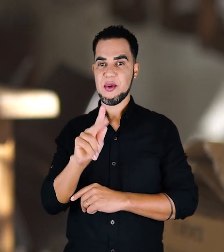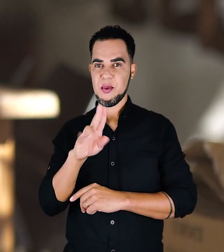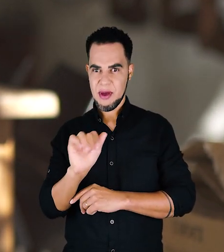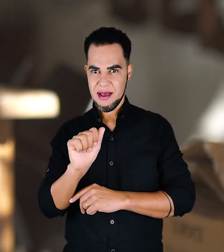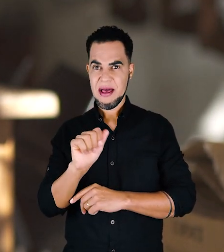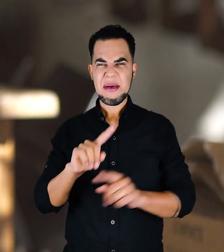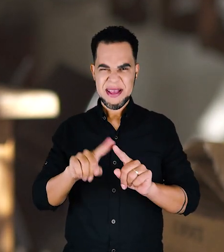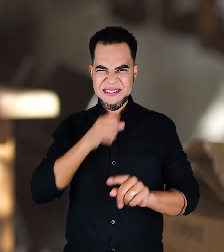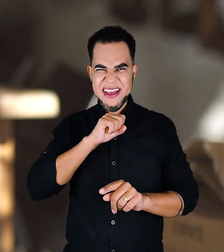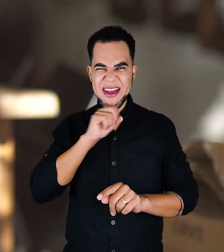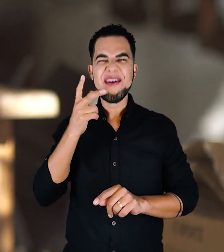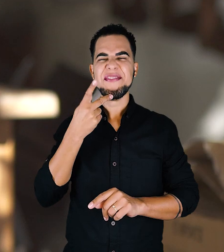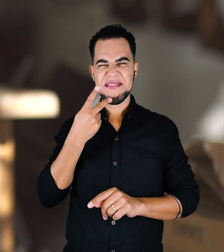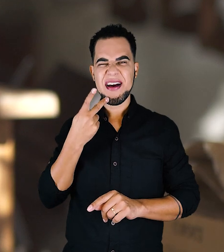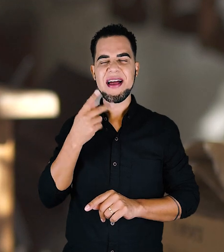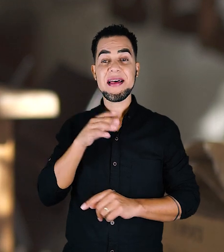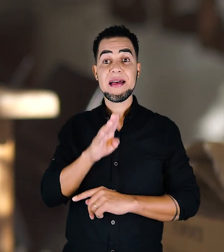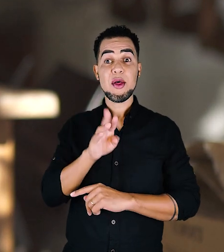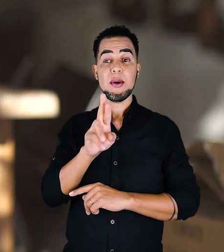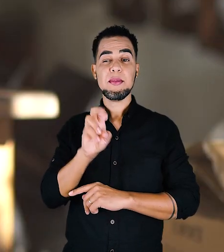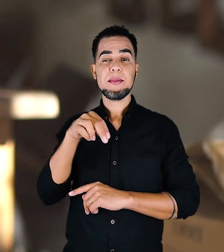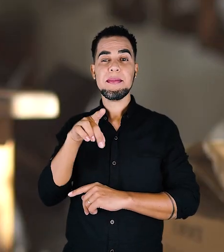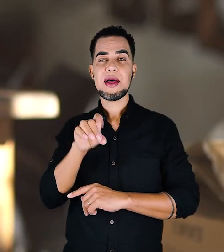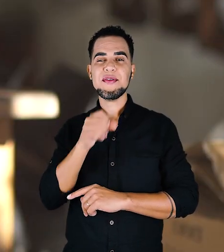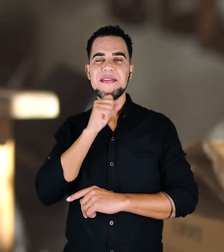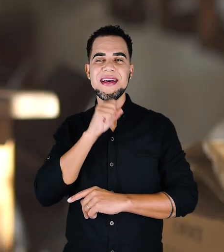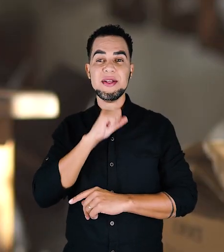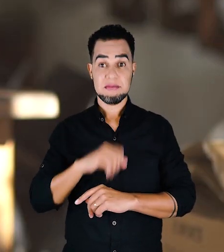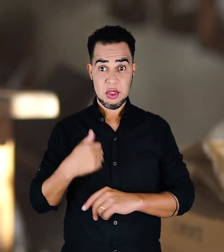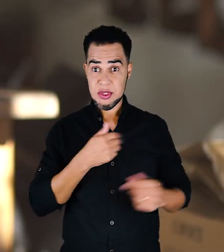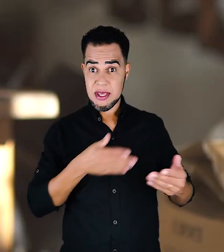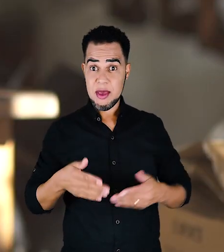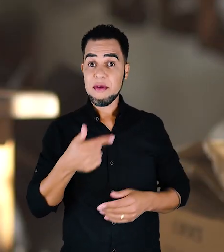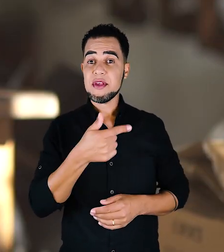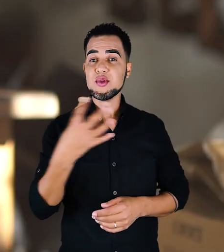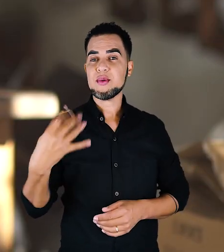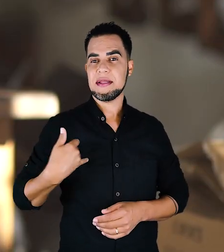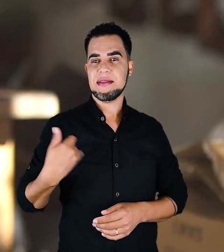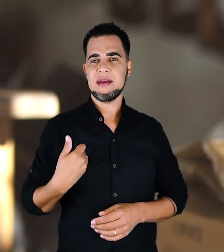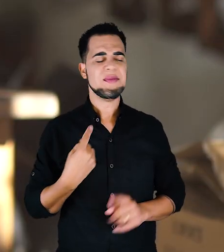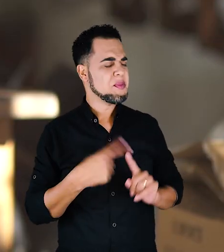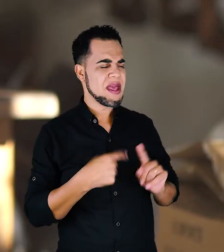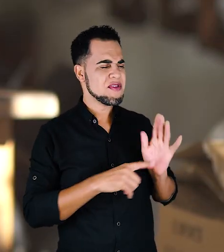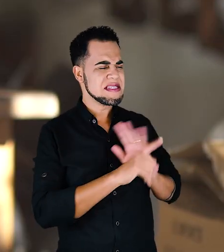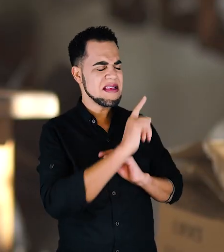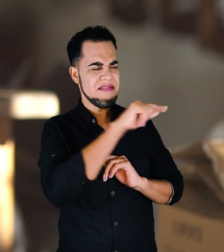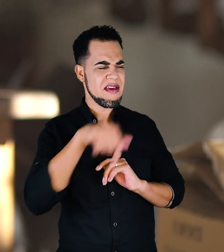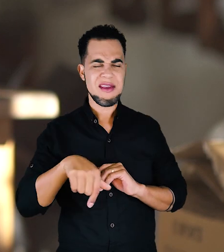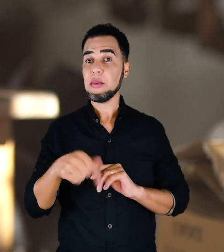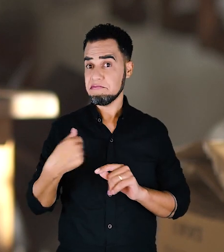os antigos ainda falam Brumado velho. Eu cheguei aqui com 24 anos. Por que que o senhor veio para